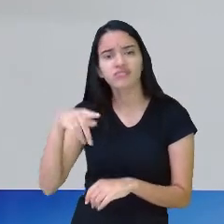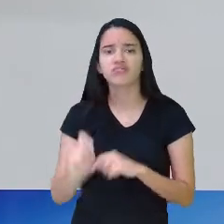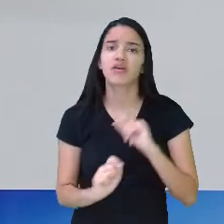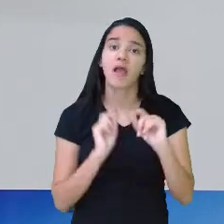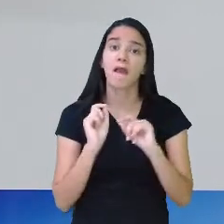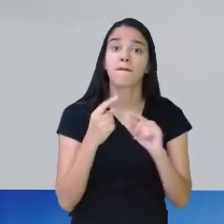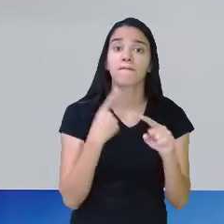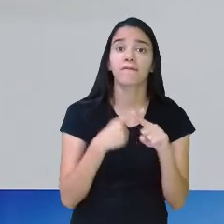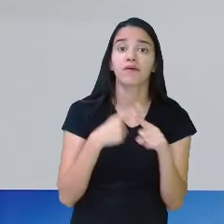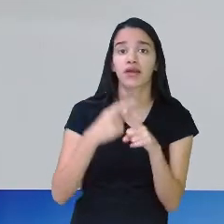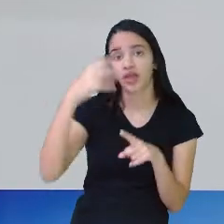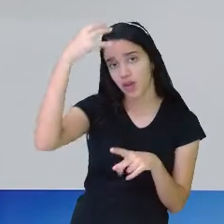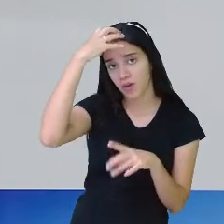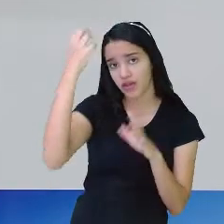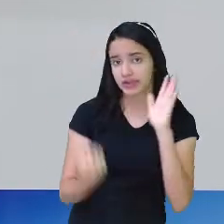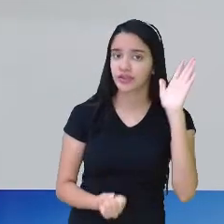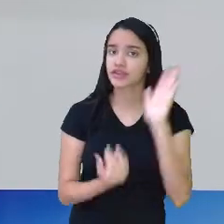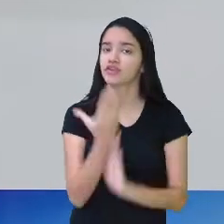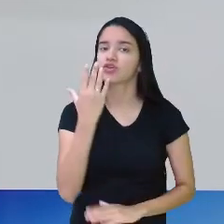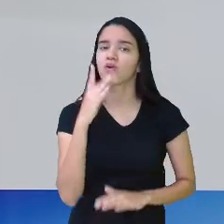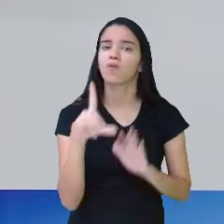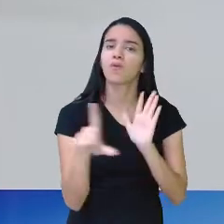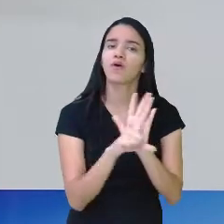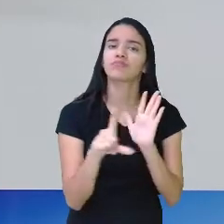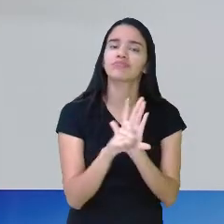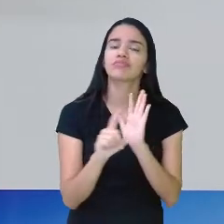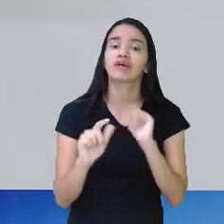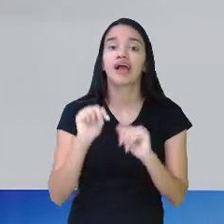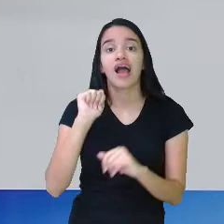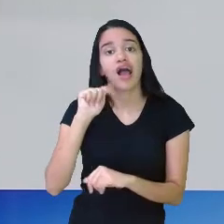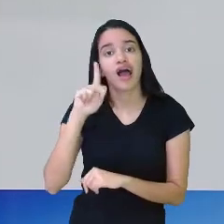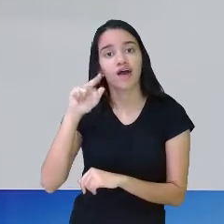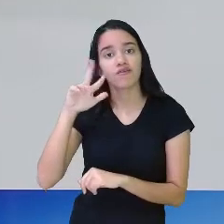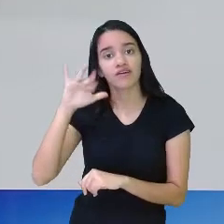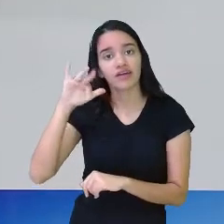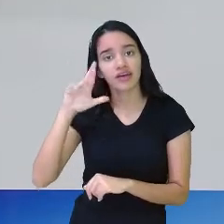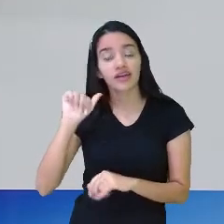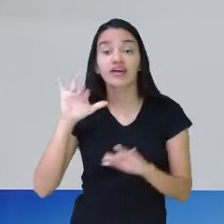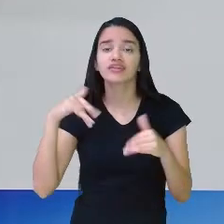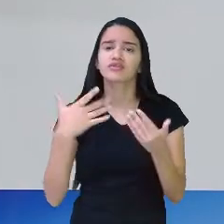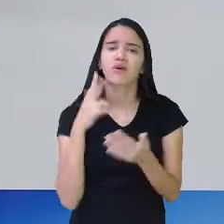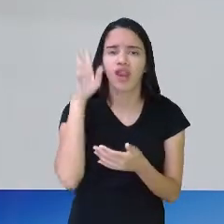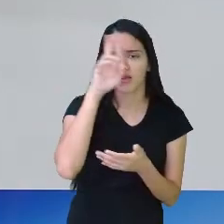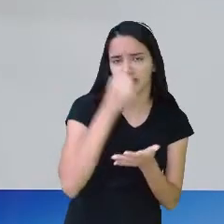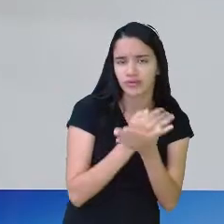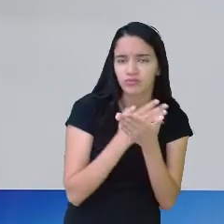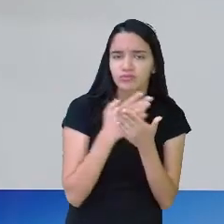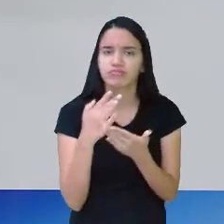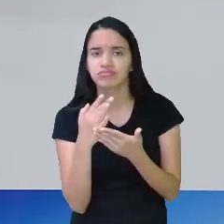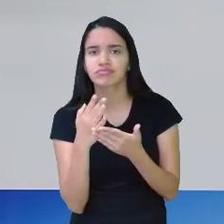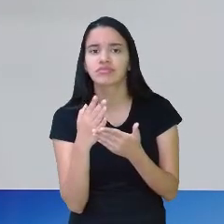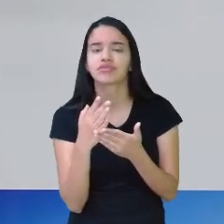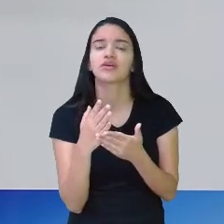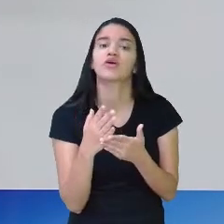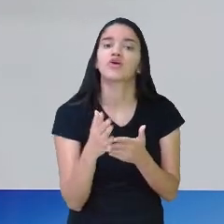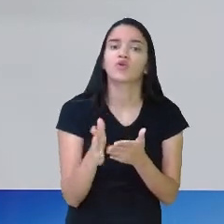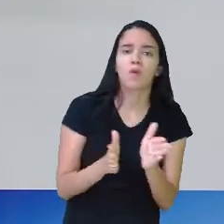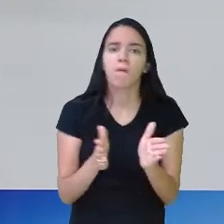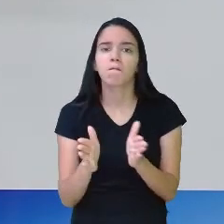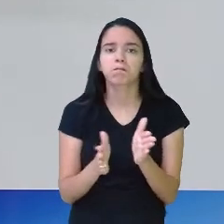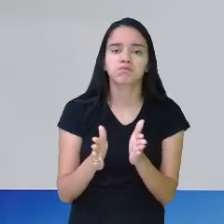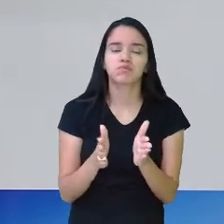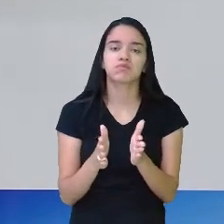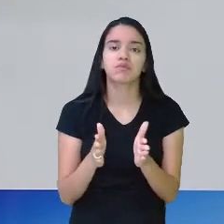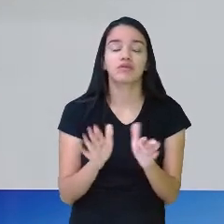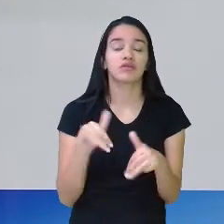o rei, quando criava uma lei, se chamava Alvará Régio. E lembra que lá no começo do período colonial a gente tinha